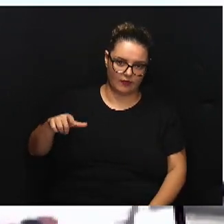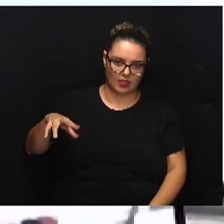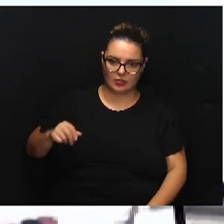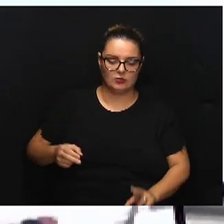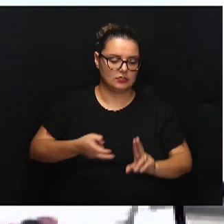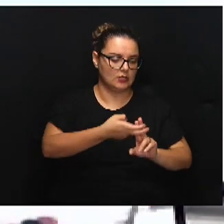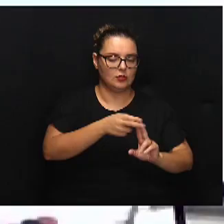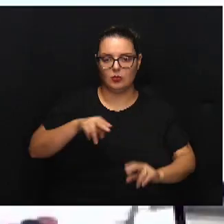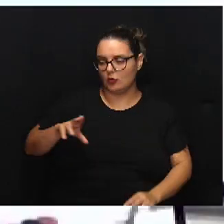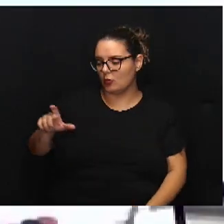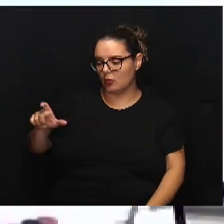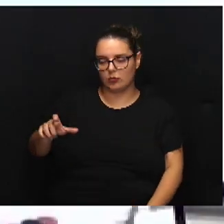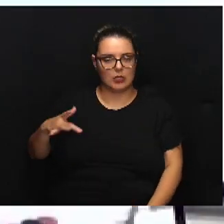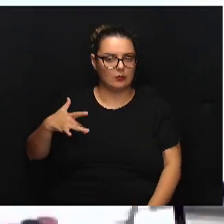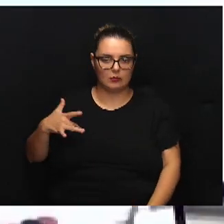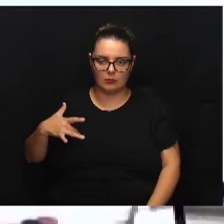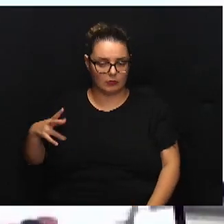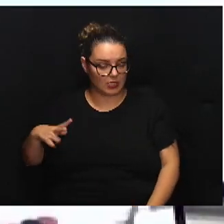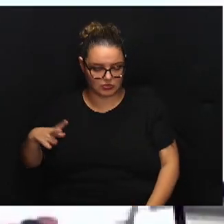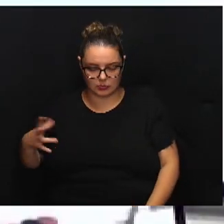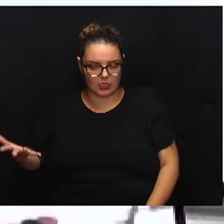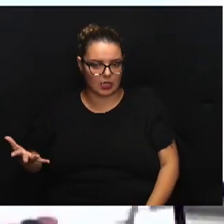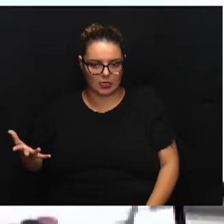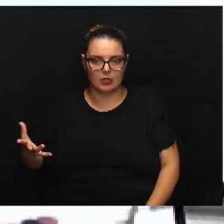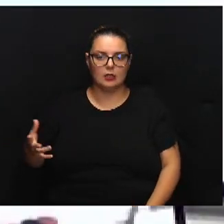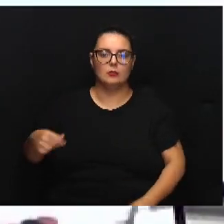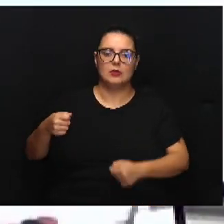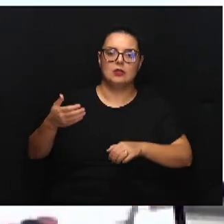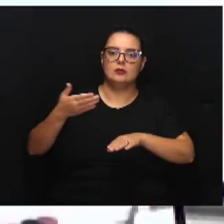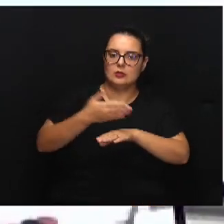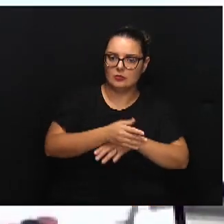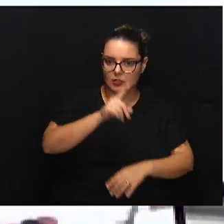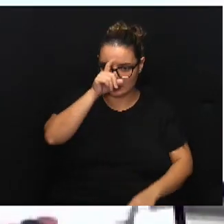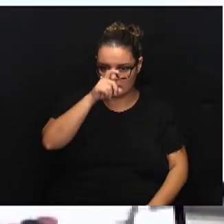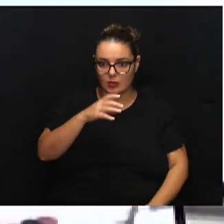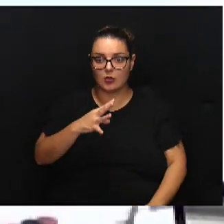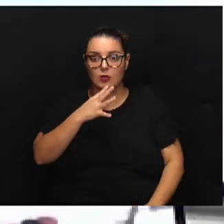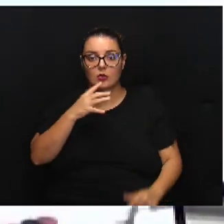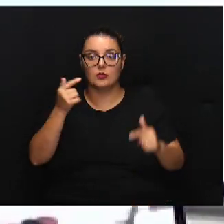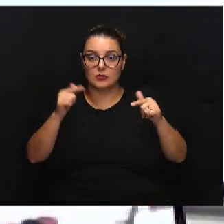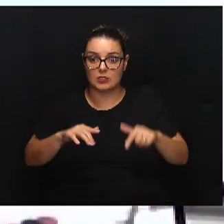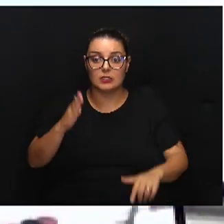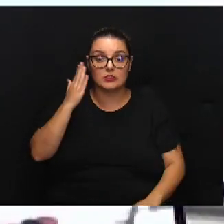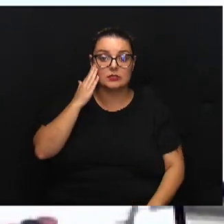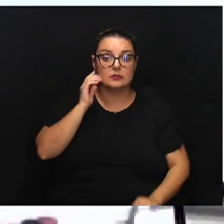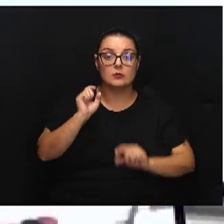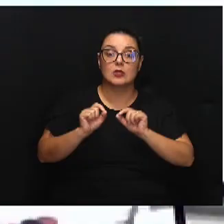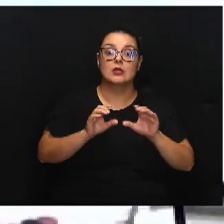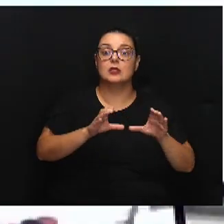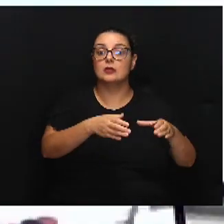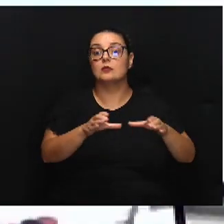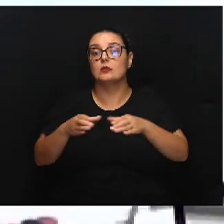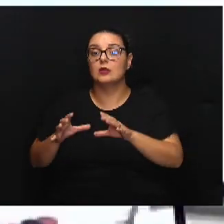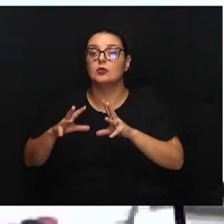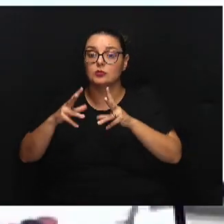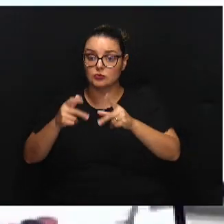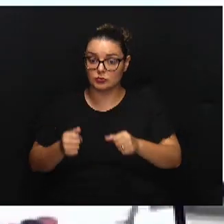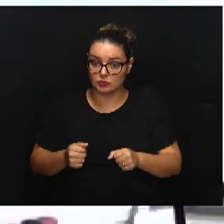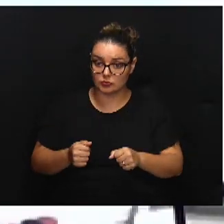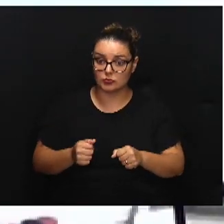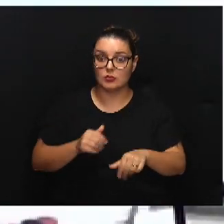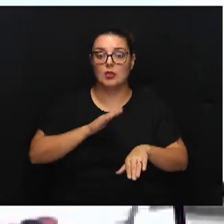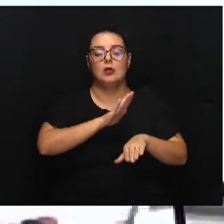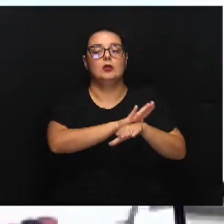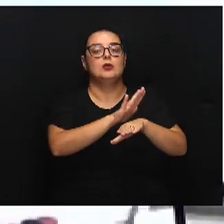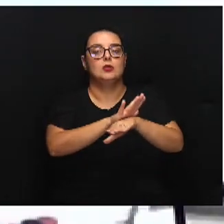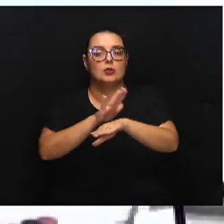se ela é um convênio privado, ela deve visitar a maternidade, ela deve conhecer o espaço, ela deve saber quem é a equipe. Tudo isso